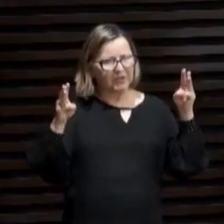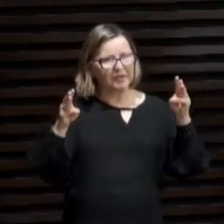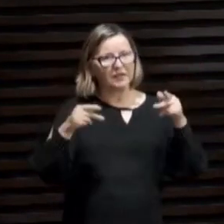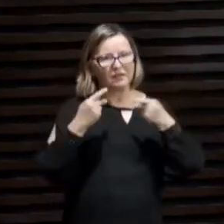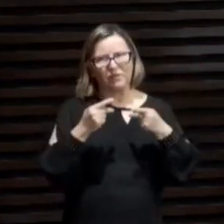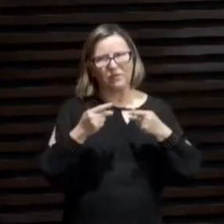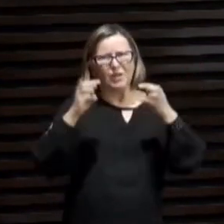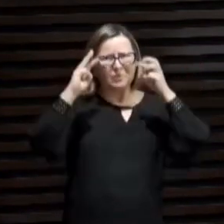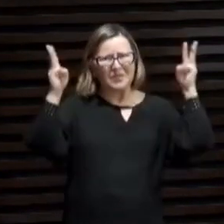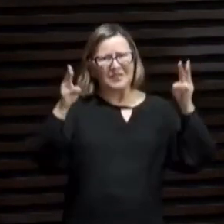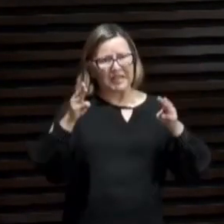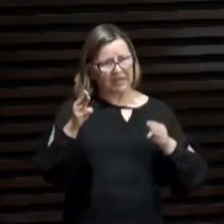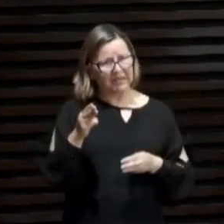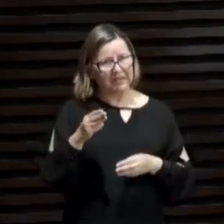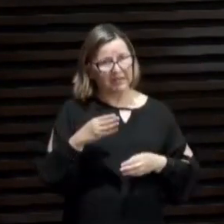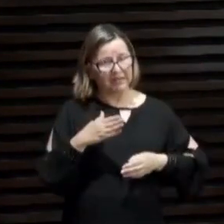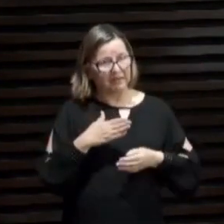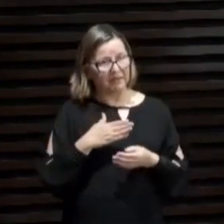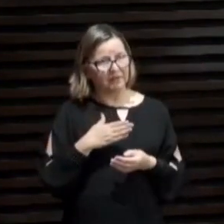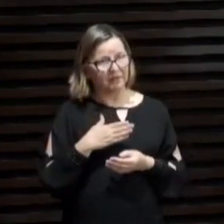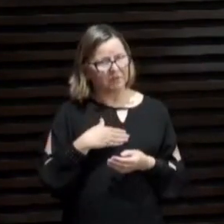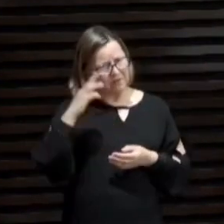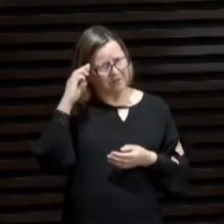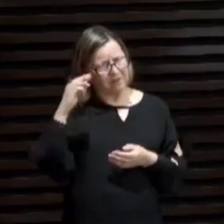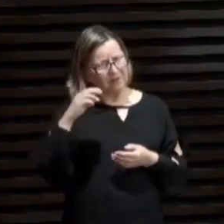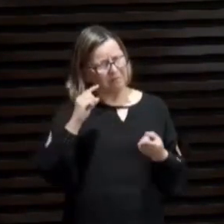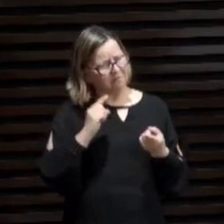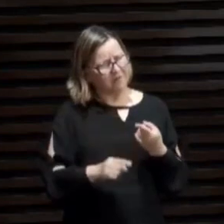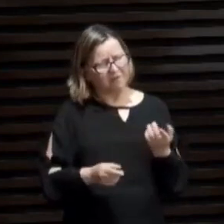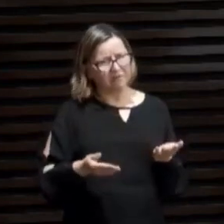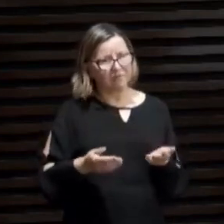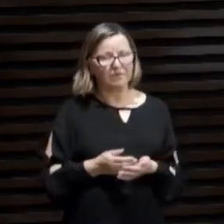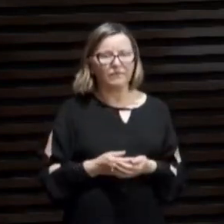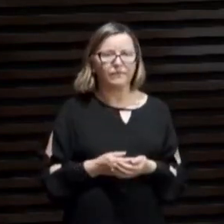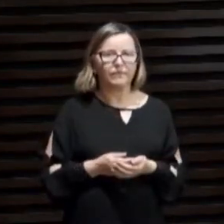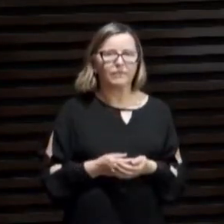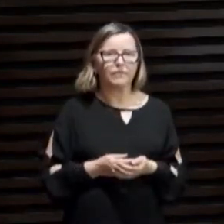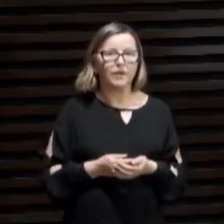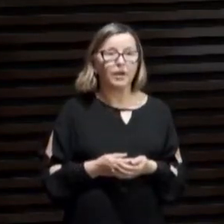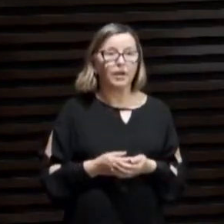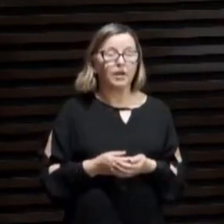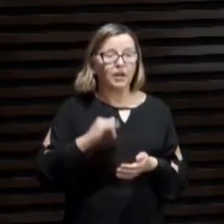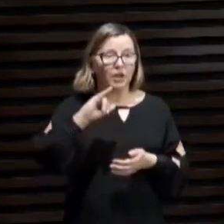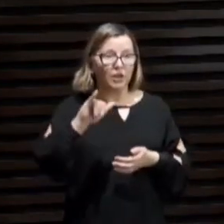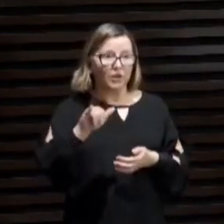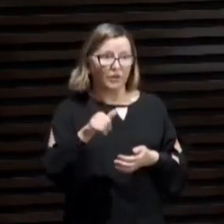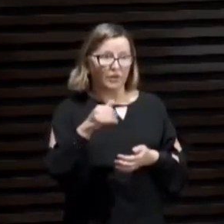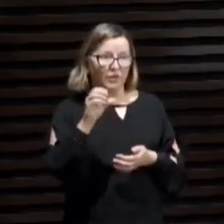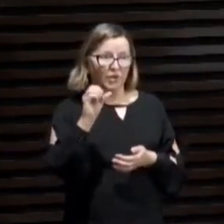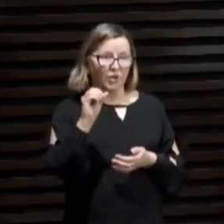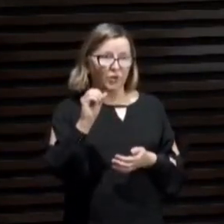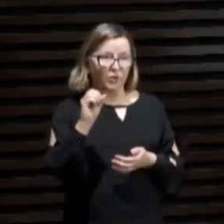senhor, proibi-lhe. Por que Josué fez esse pedido? Josué estava, por acaso, se